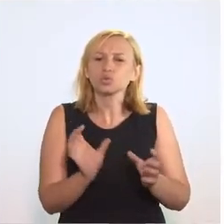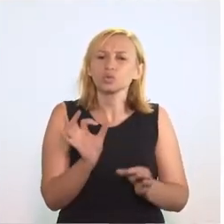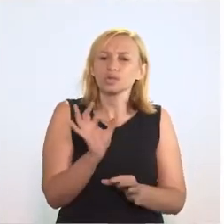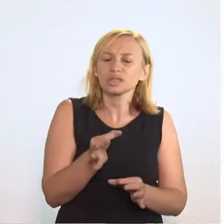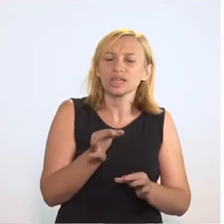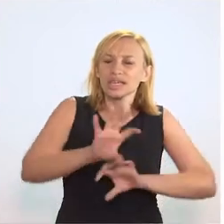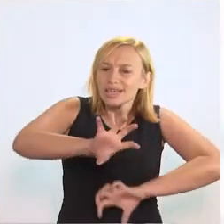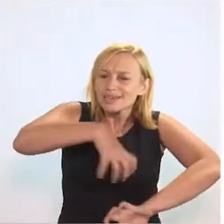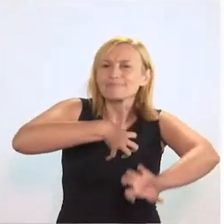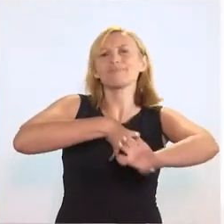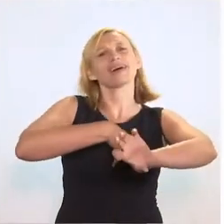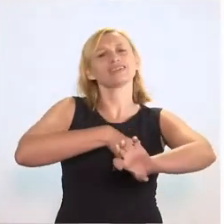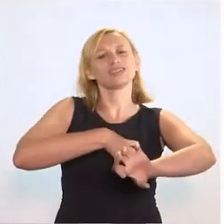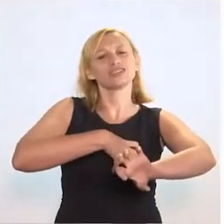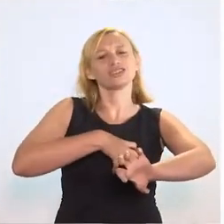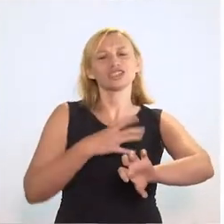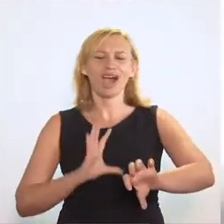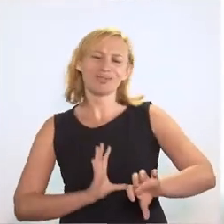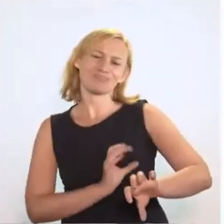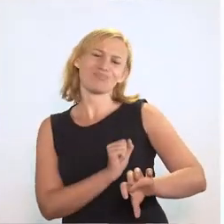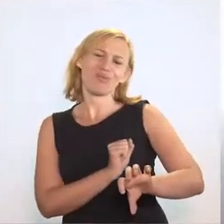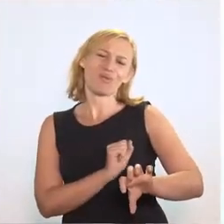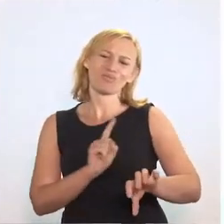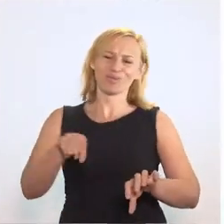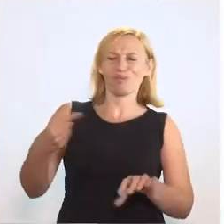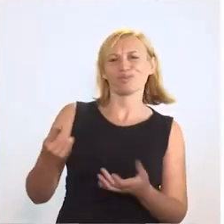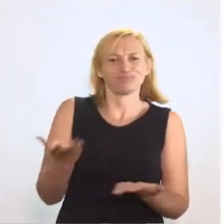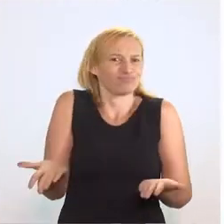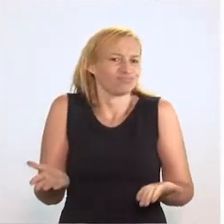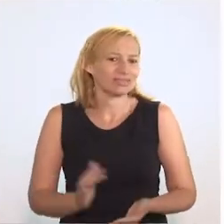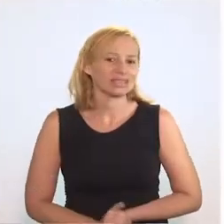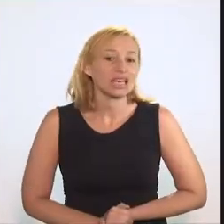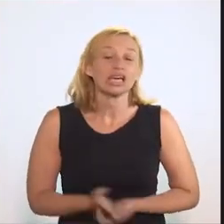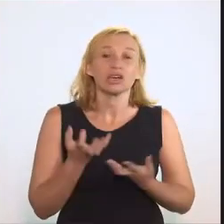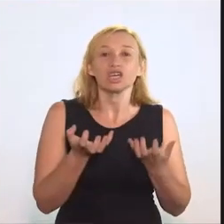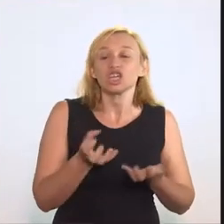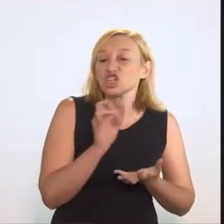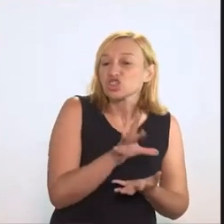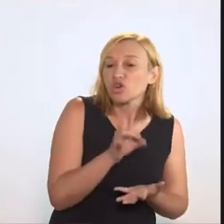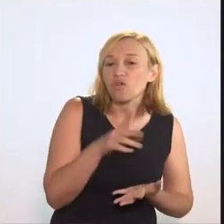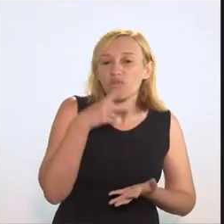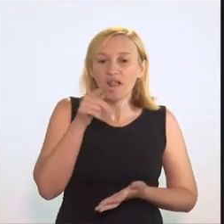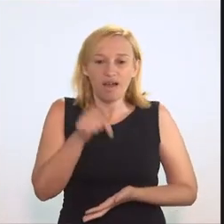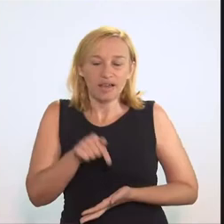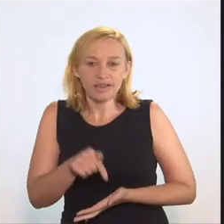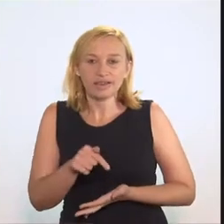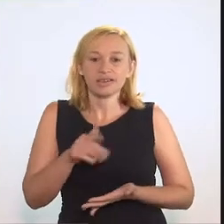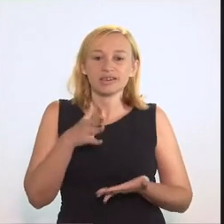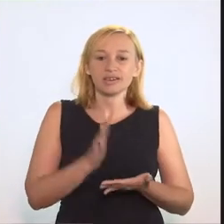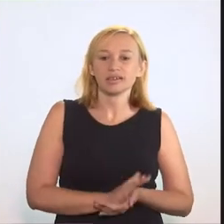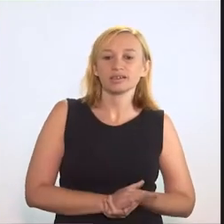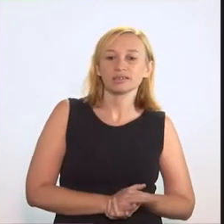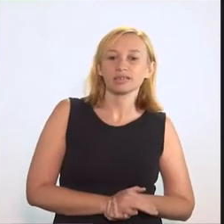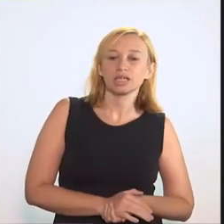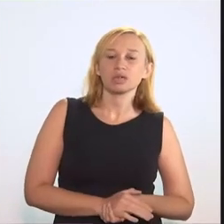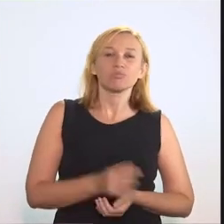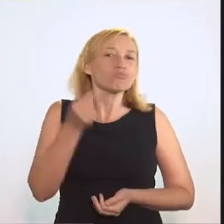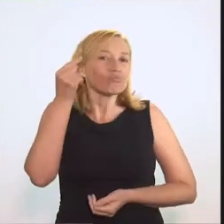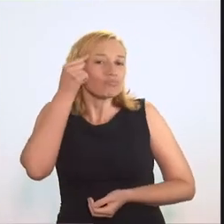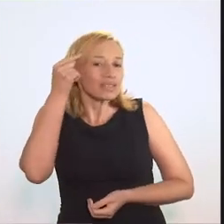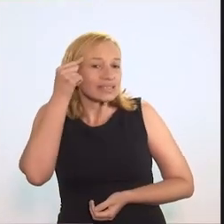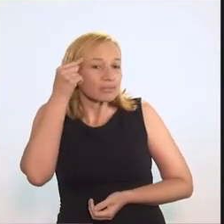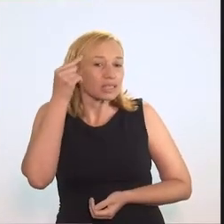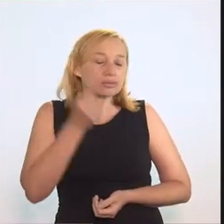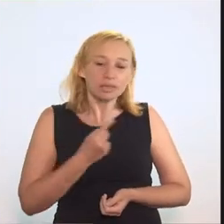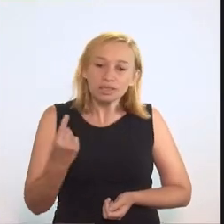suposta, né, de simpatia e de amor, empatia pelo próximo. Queria só trazer aqui, de repente, um